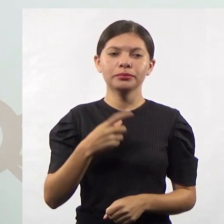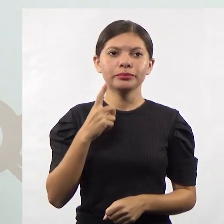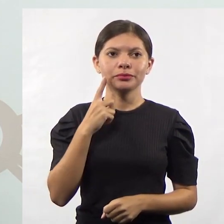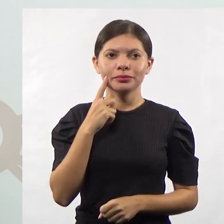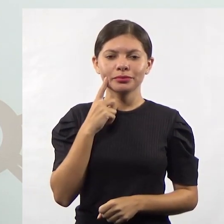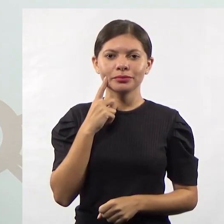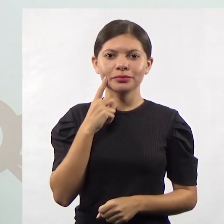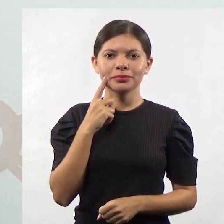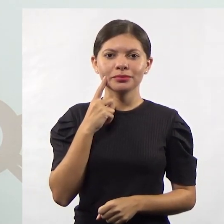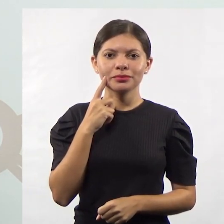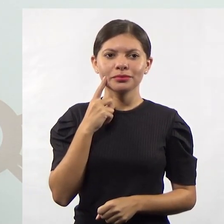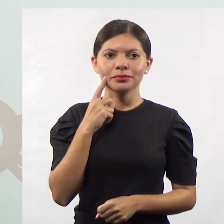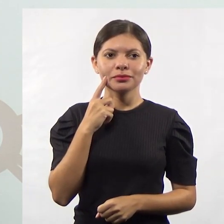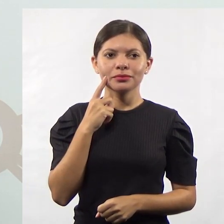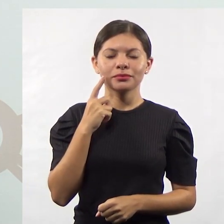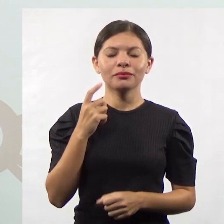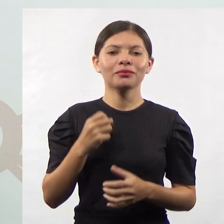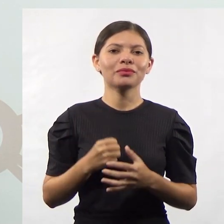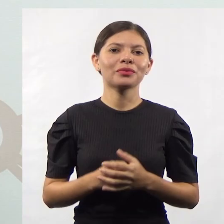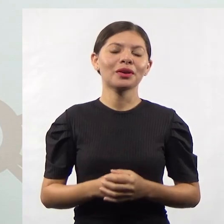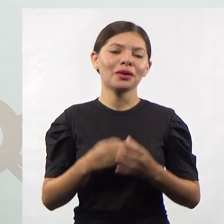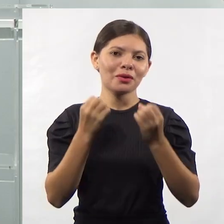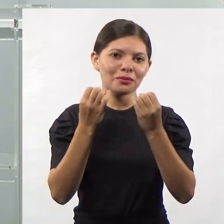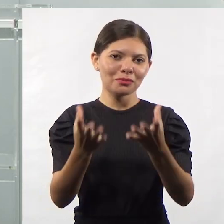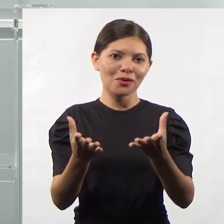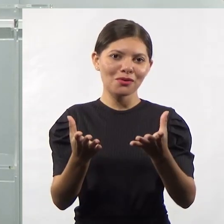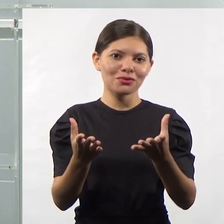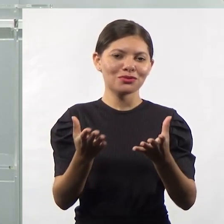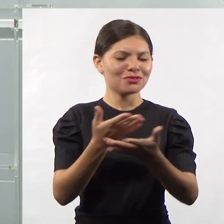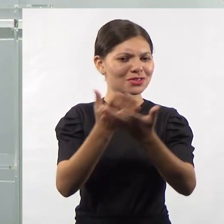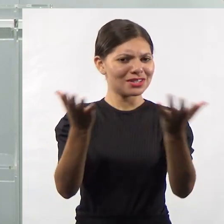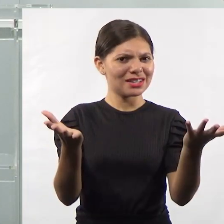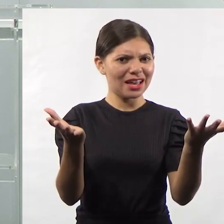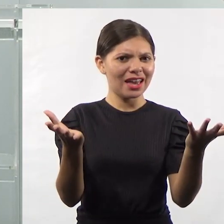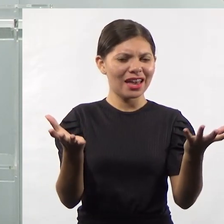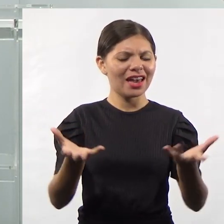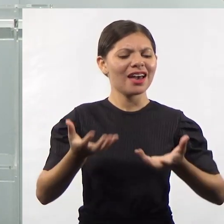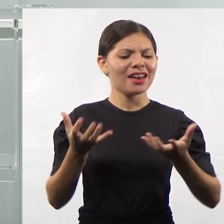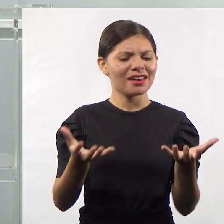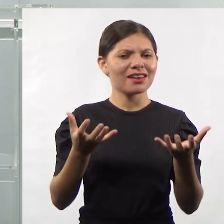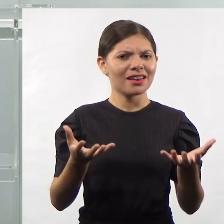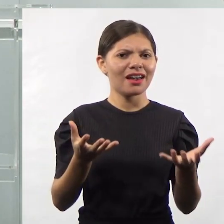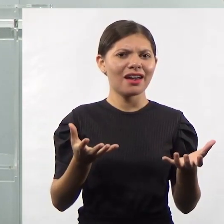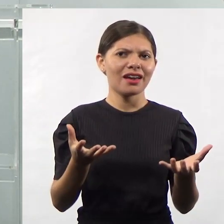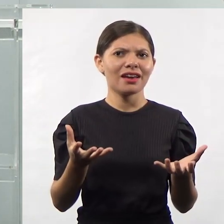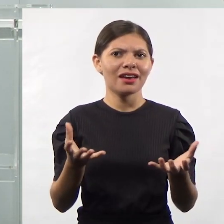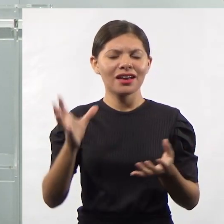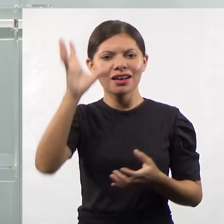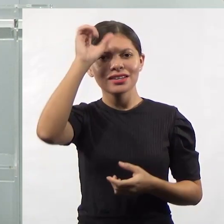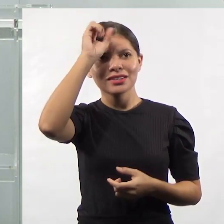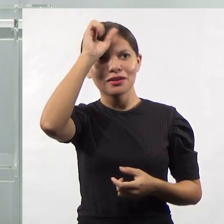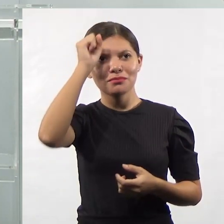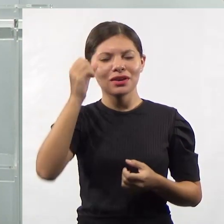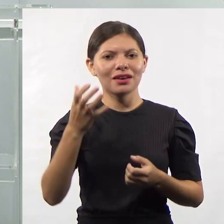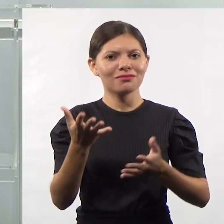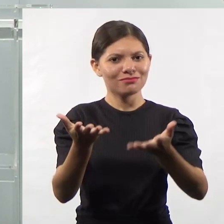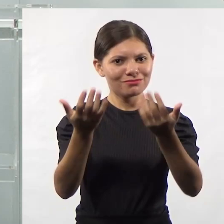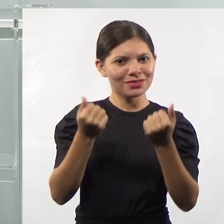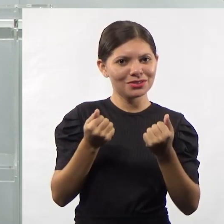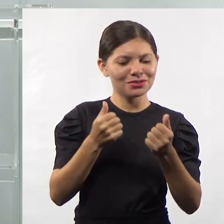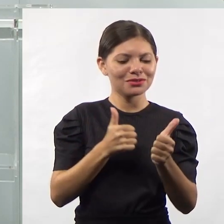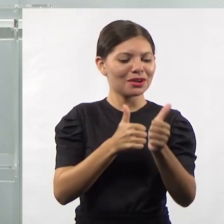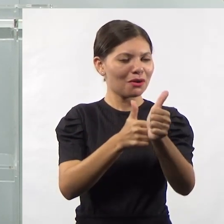é Anabela. Bom, se você então quer saber aqui como é que vai ser o nosso episódio, acompanhe a nossa